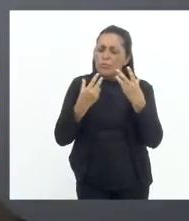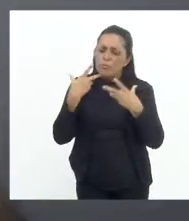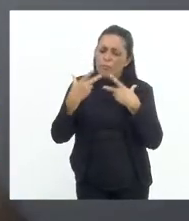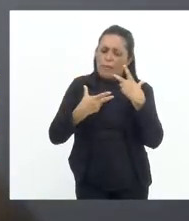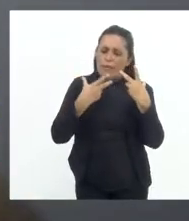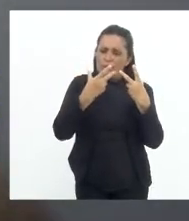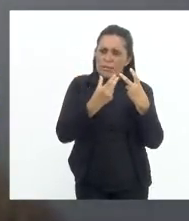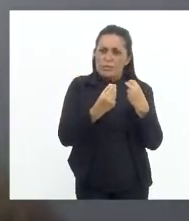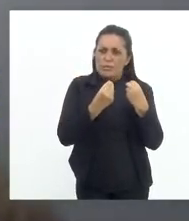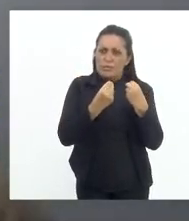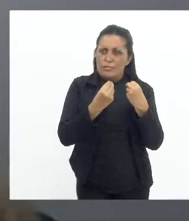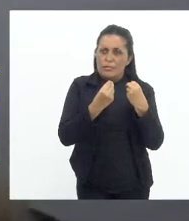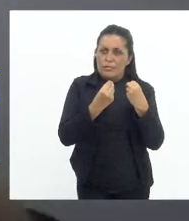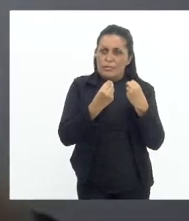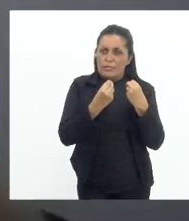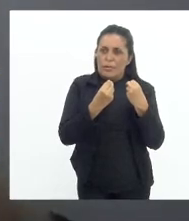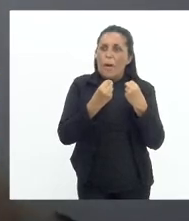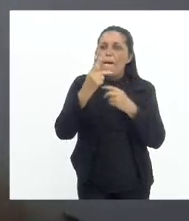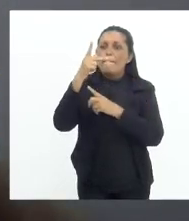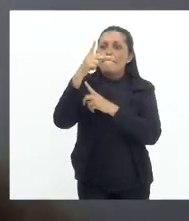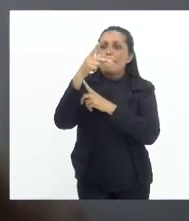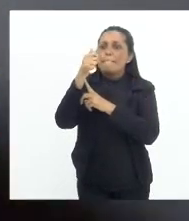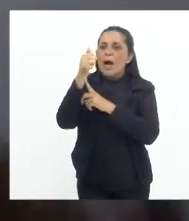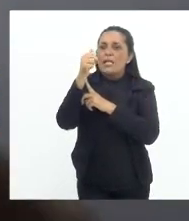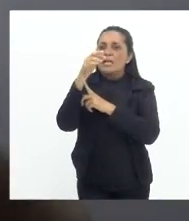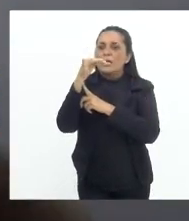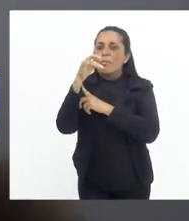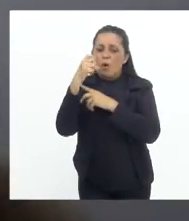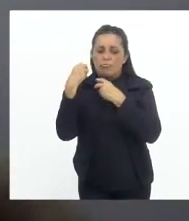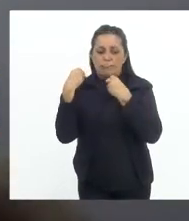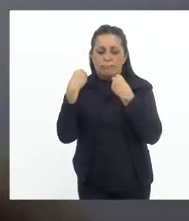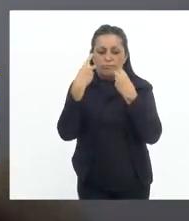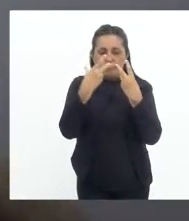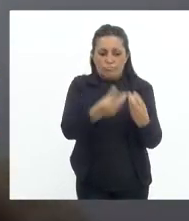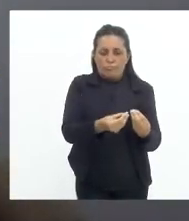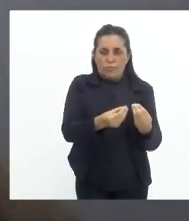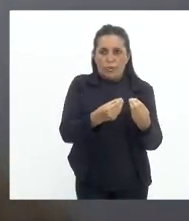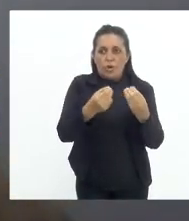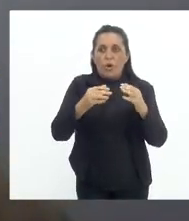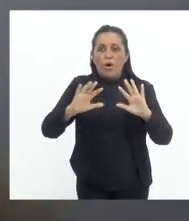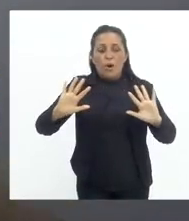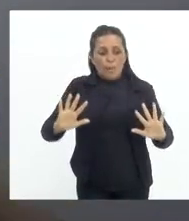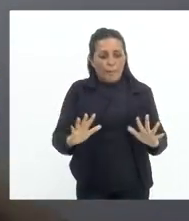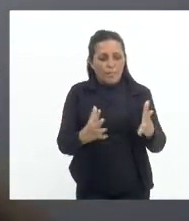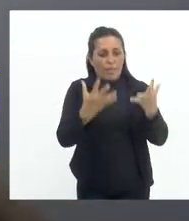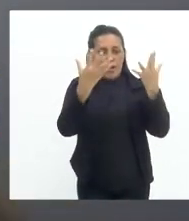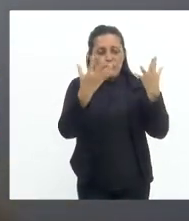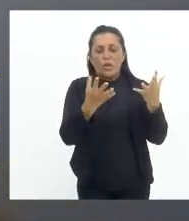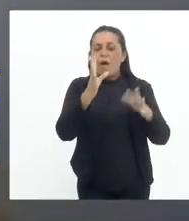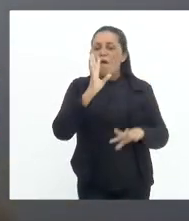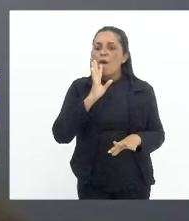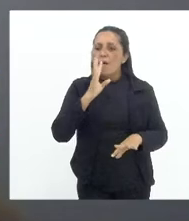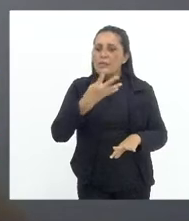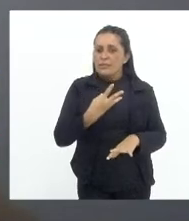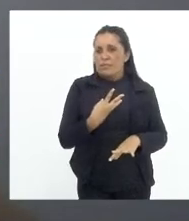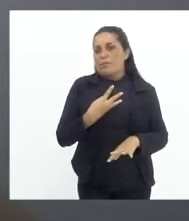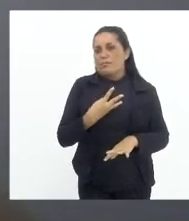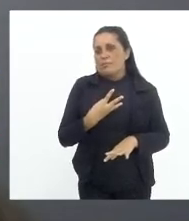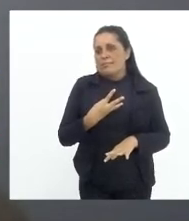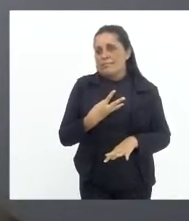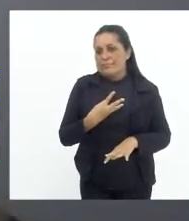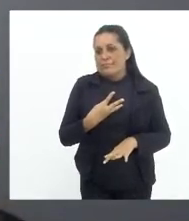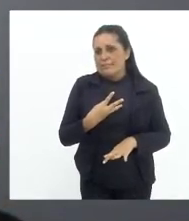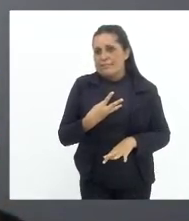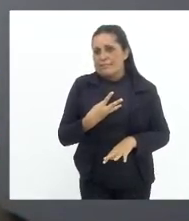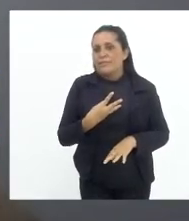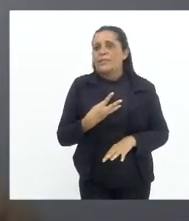é a esta hora na gente se presta através do reconhecimento pé